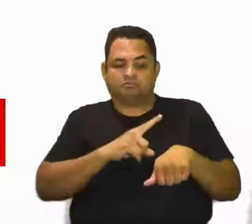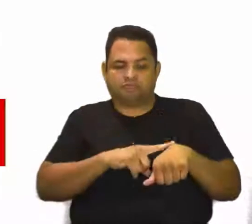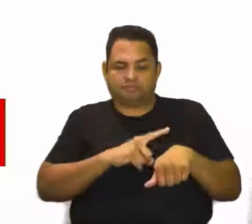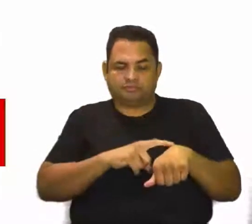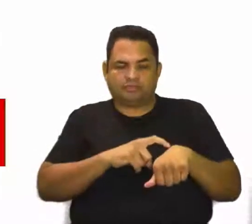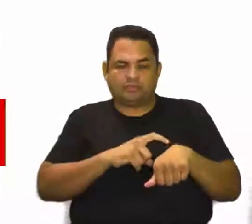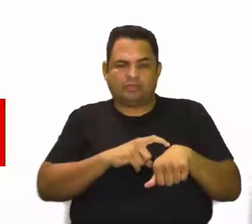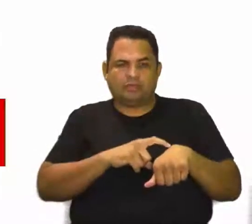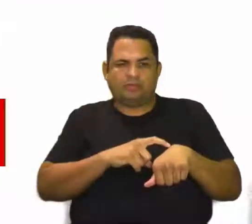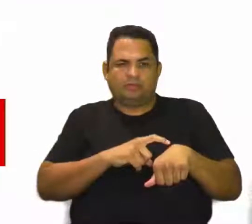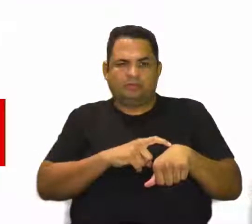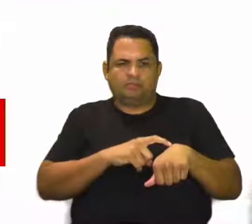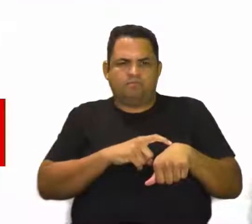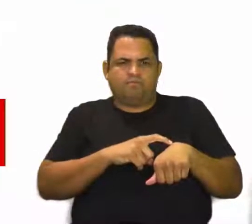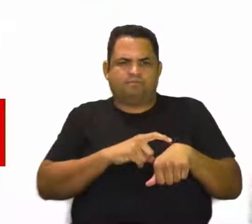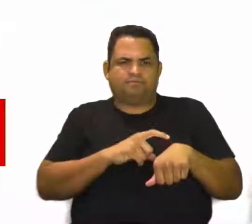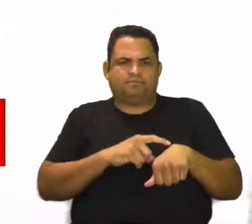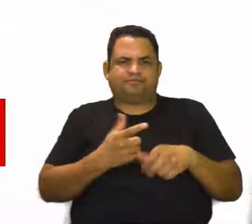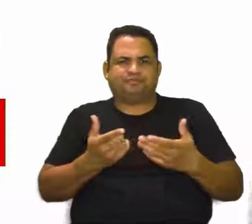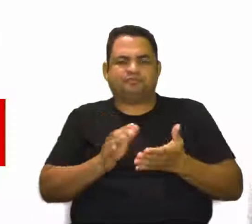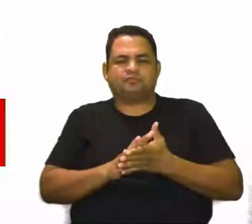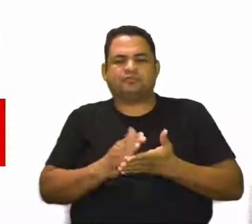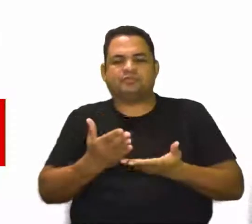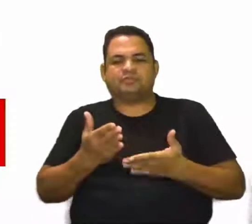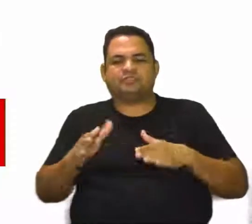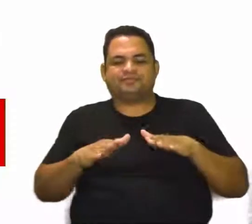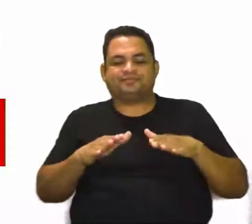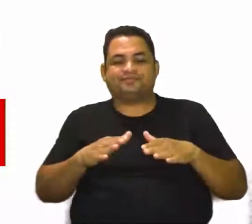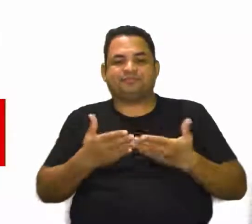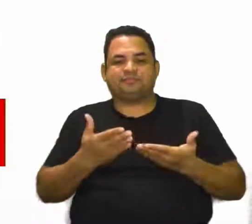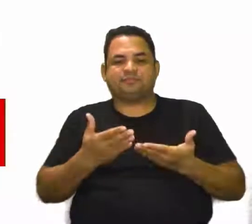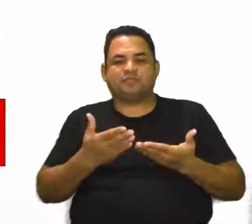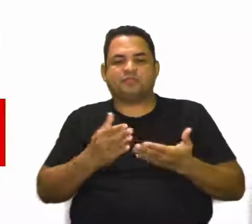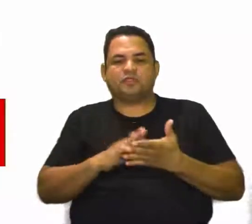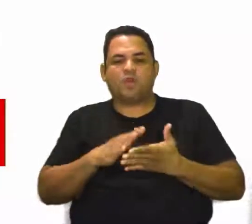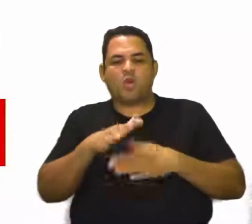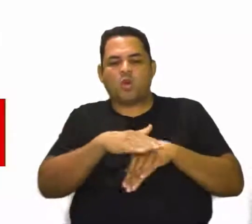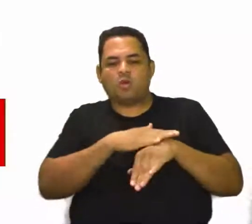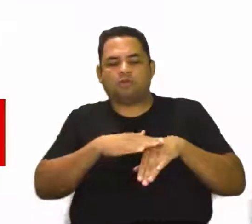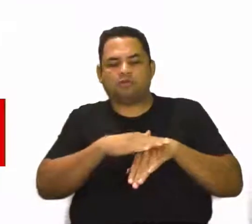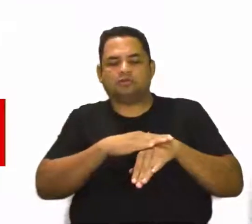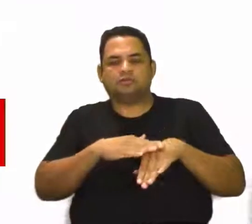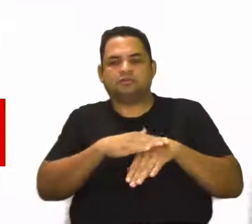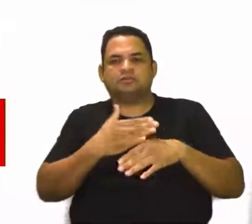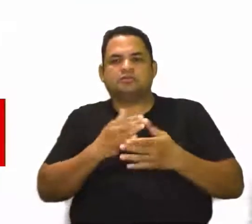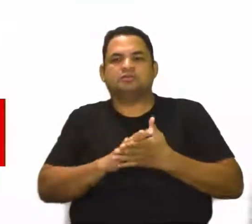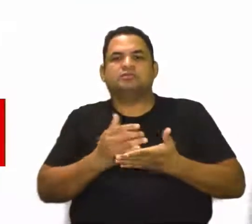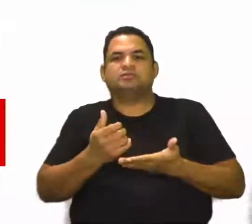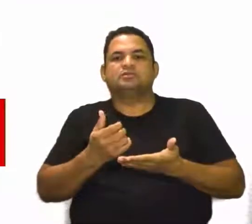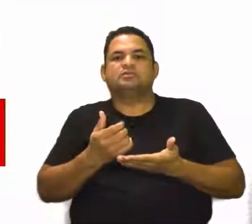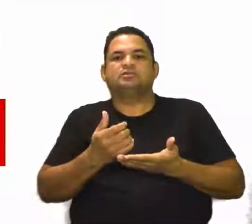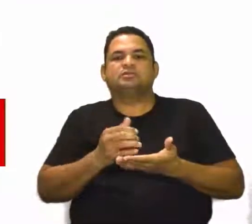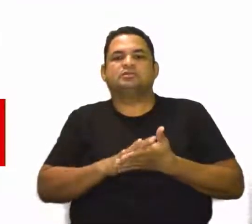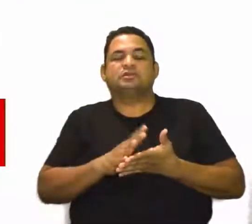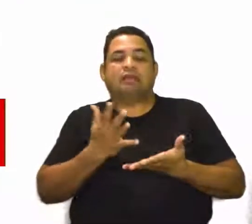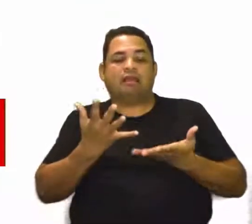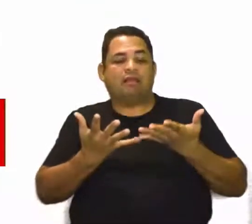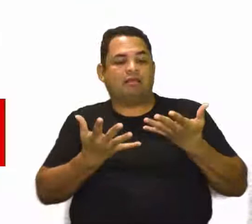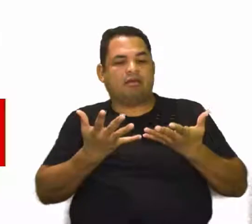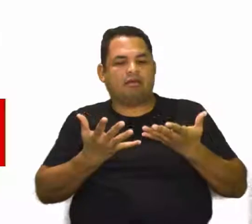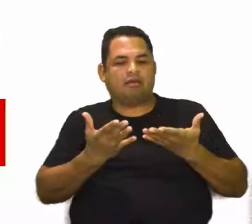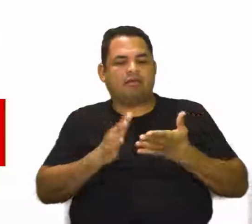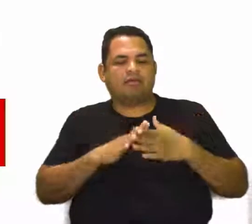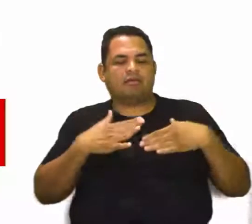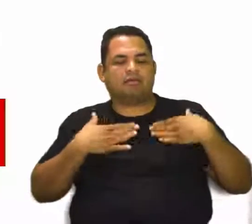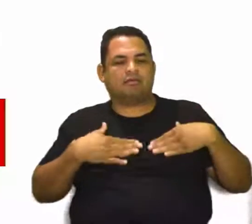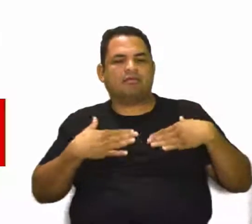ali, se eu estou conversando, estou cantando, eu estou realizando uma atividade física aí leve, que